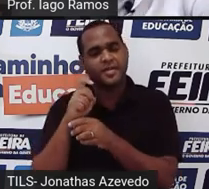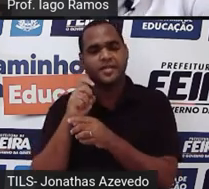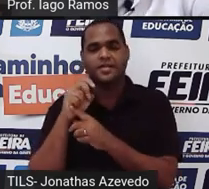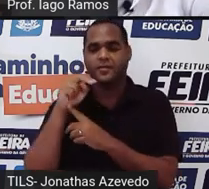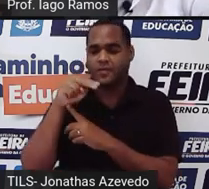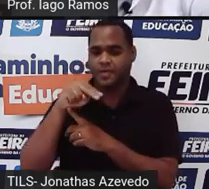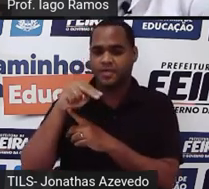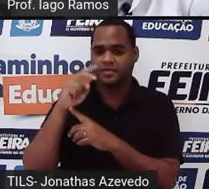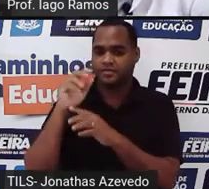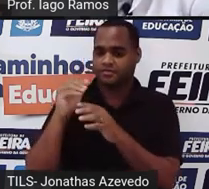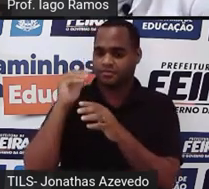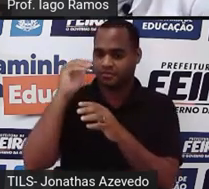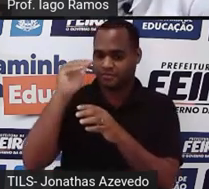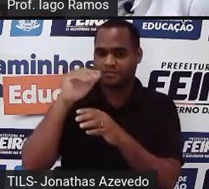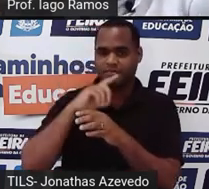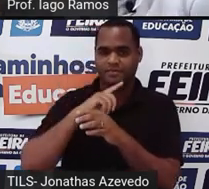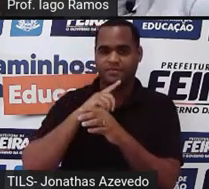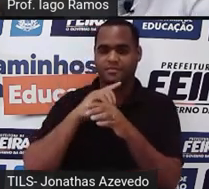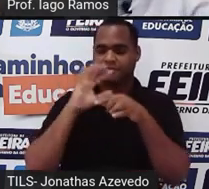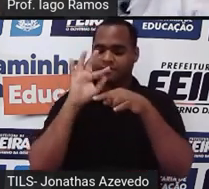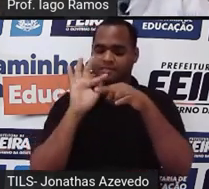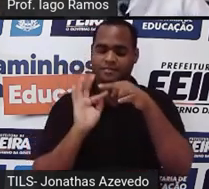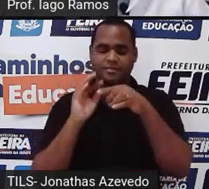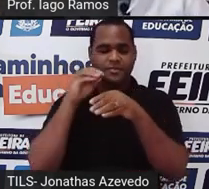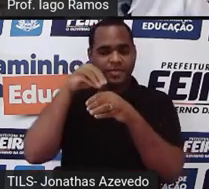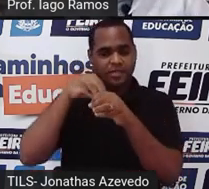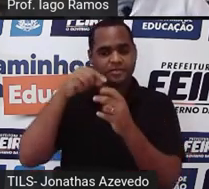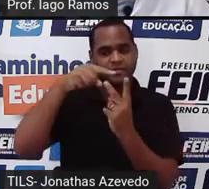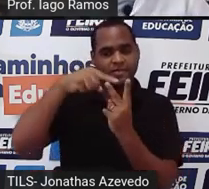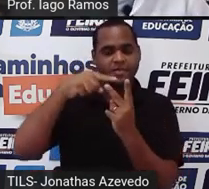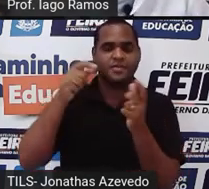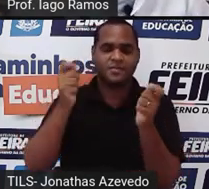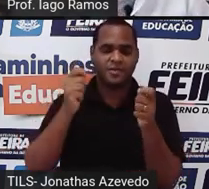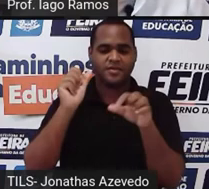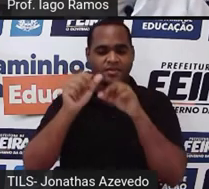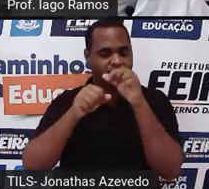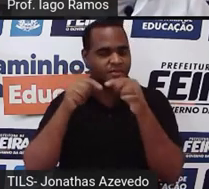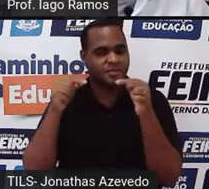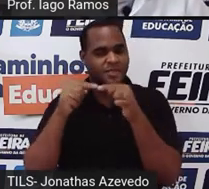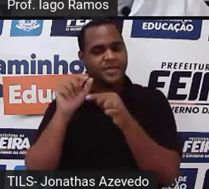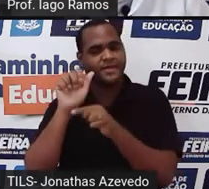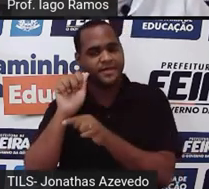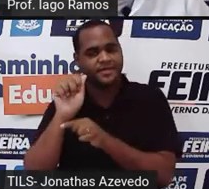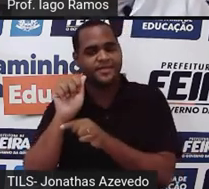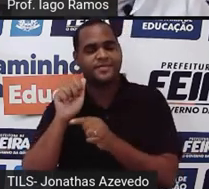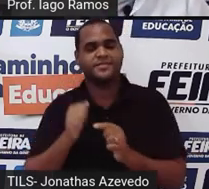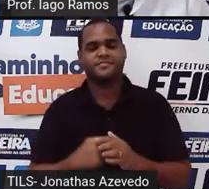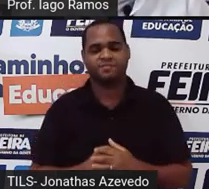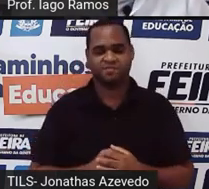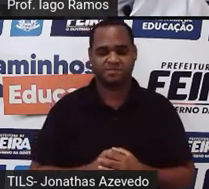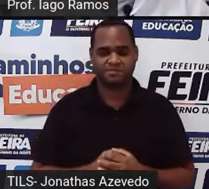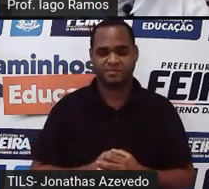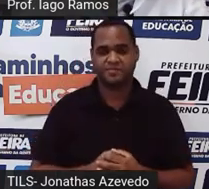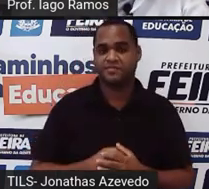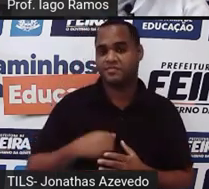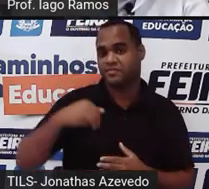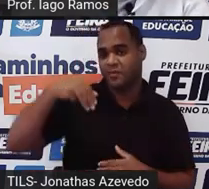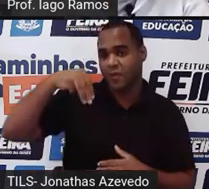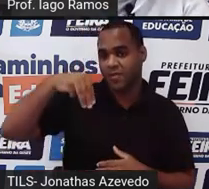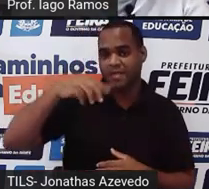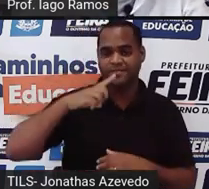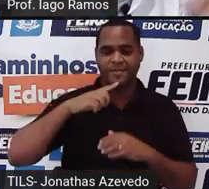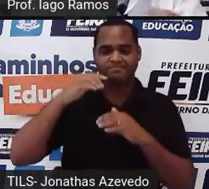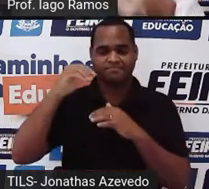n, que é a parte de cima da fração, dentro da raiz, ele vira o expoente do a. E o m de baixo